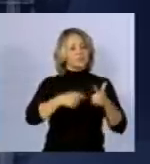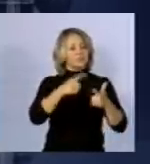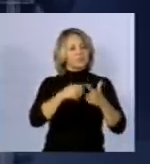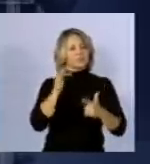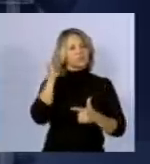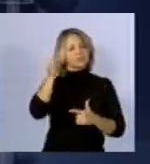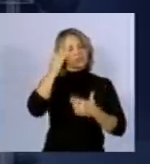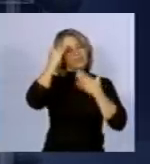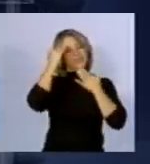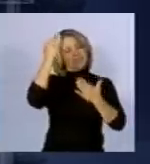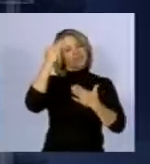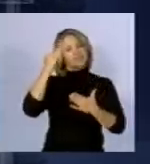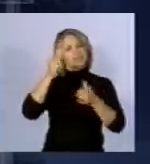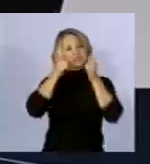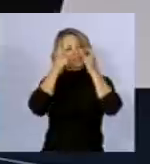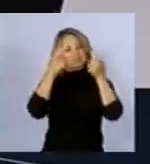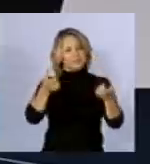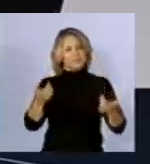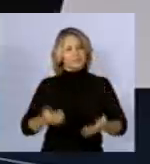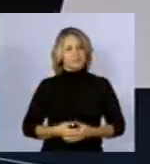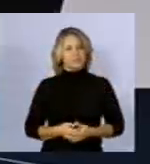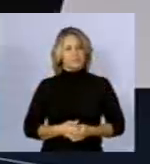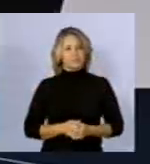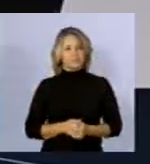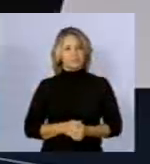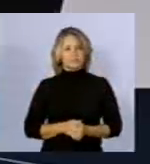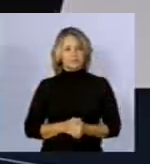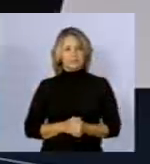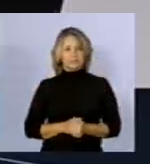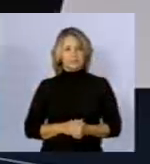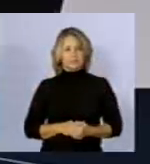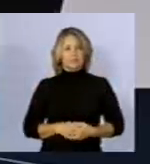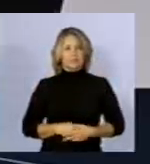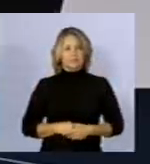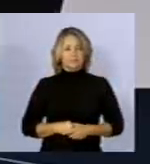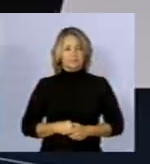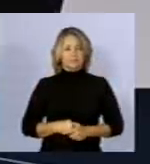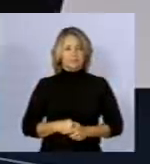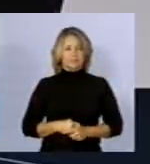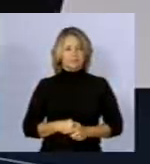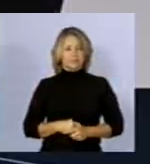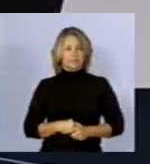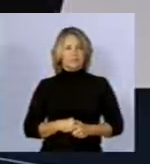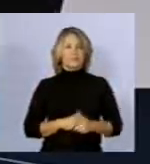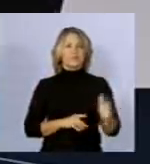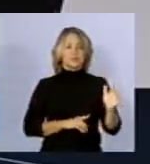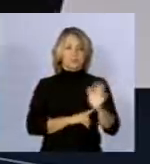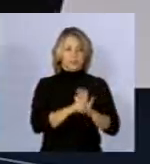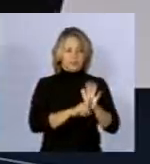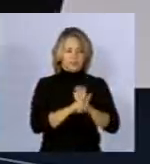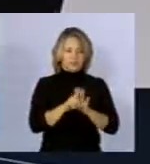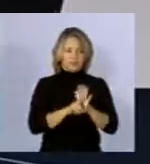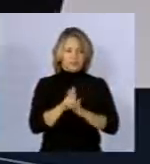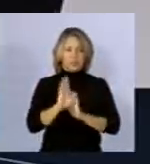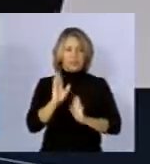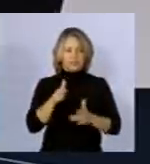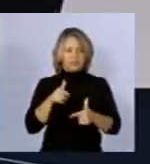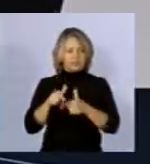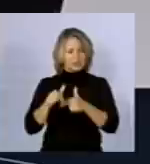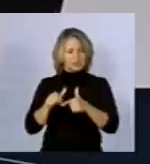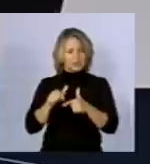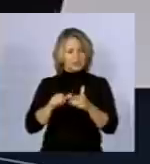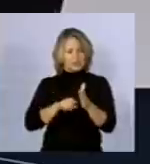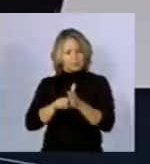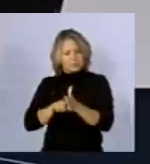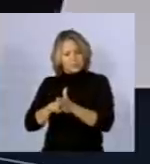e fico à disposição obrigado pergunta eu pergunto Doutor O senhor chegou a atuar na perícia